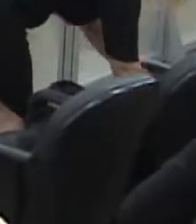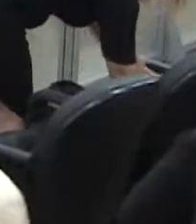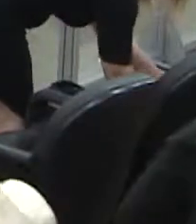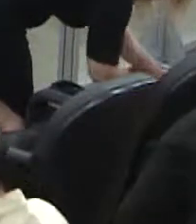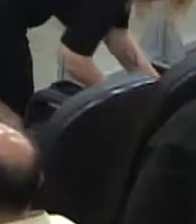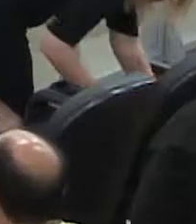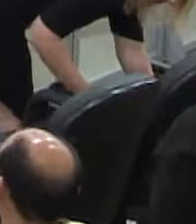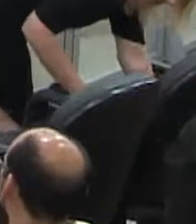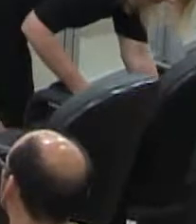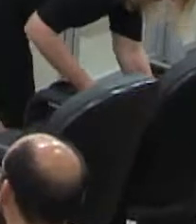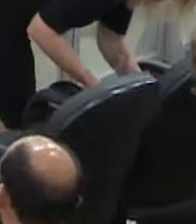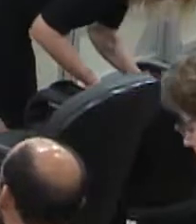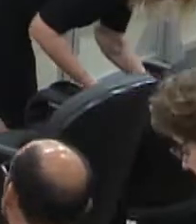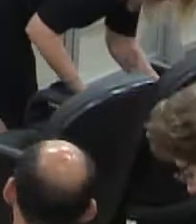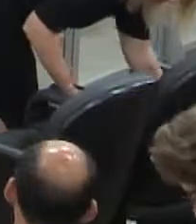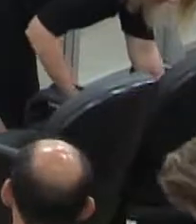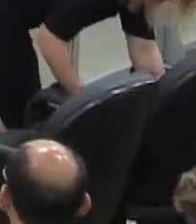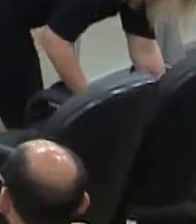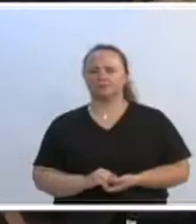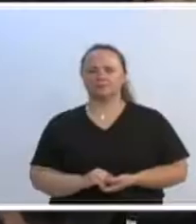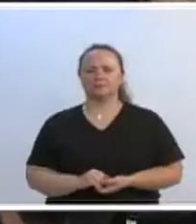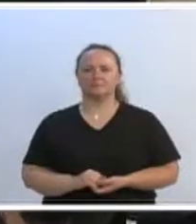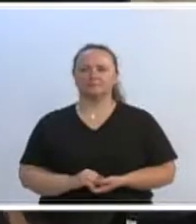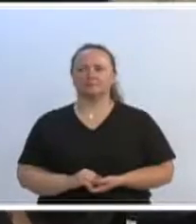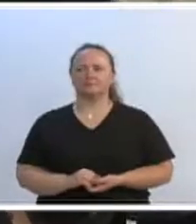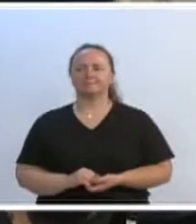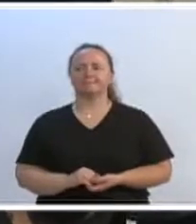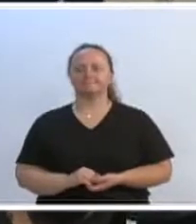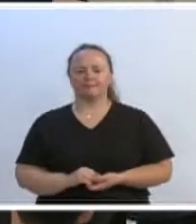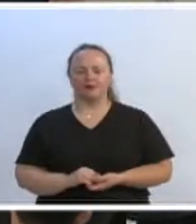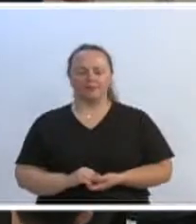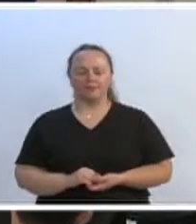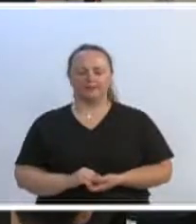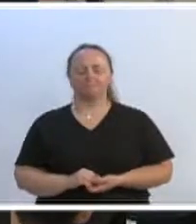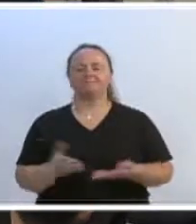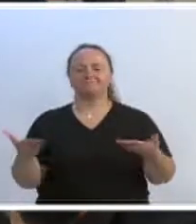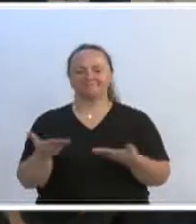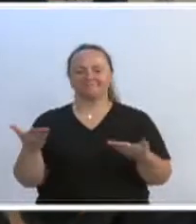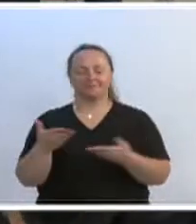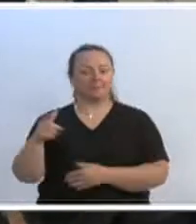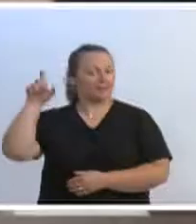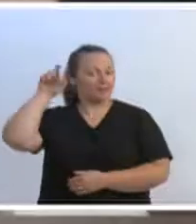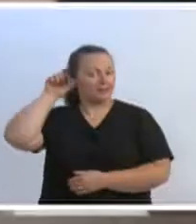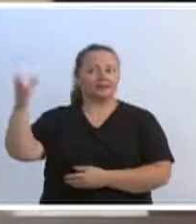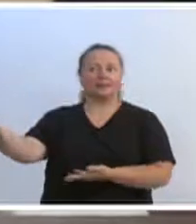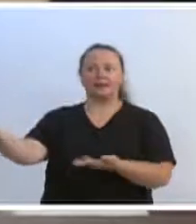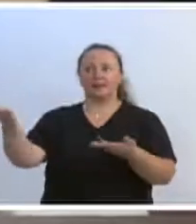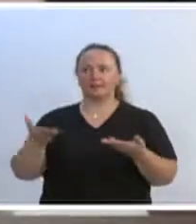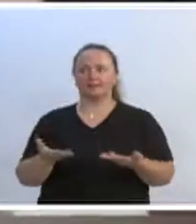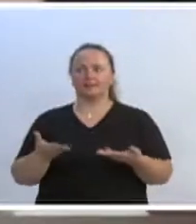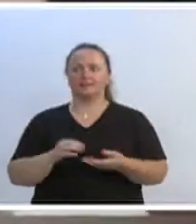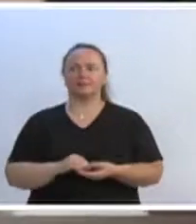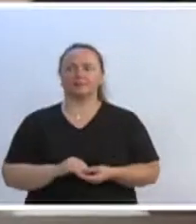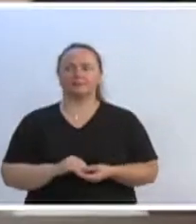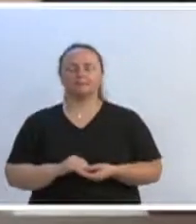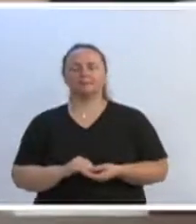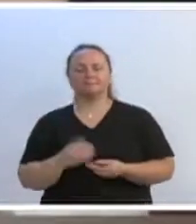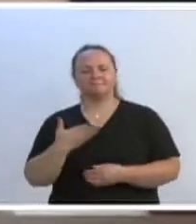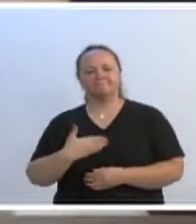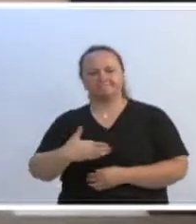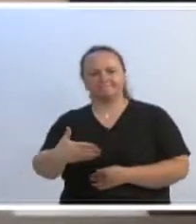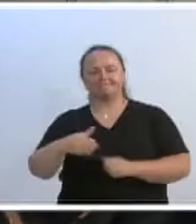terra morada, entre outras terras do Brasil, a pátria amada, dos filhos deste sol das